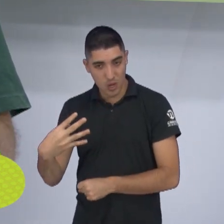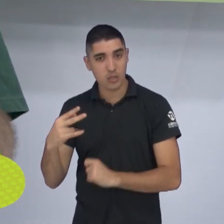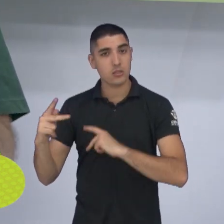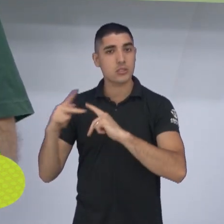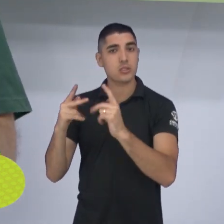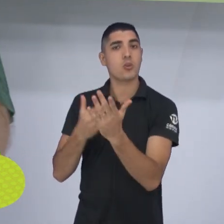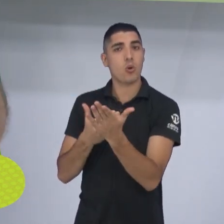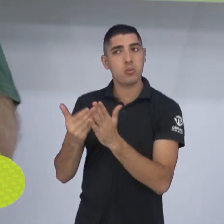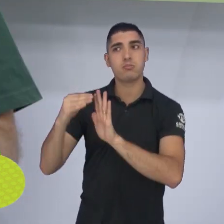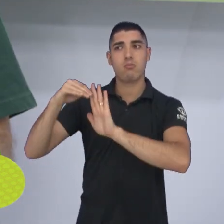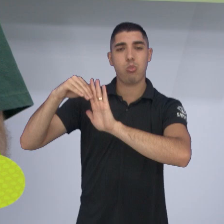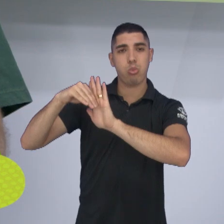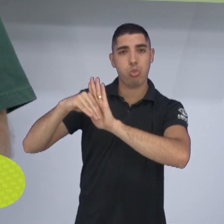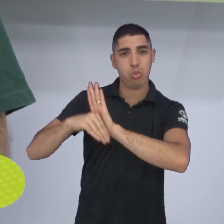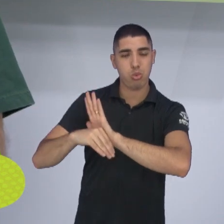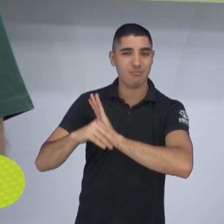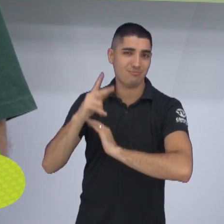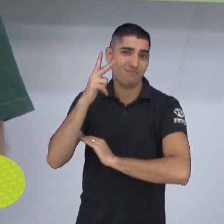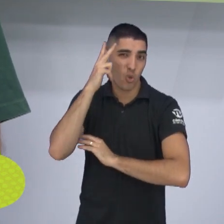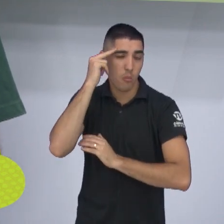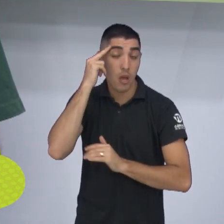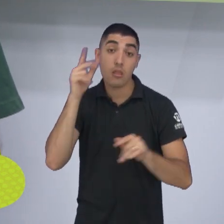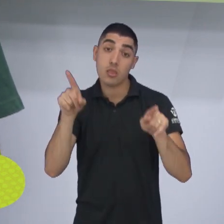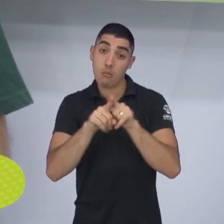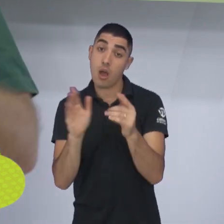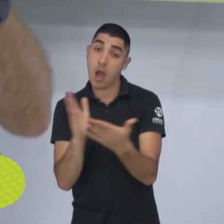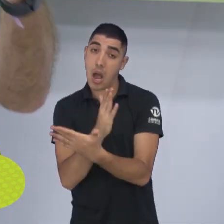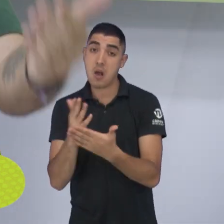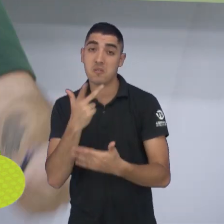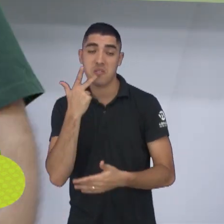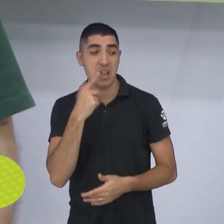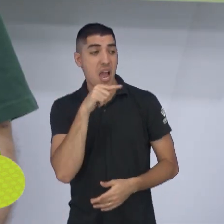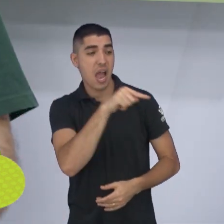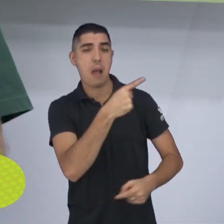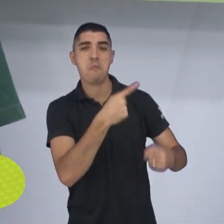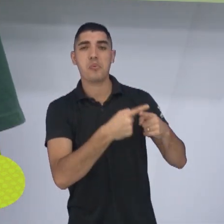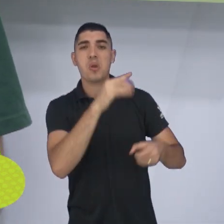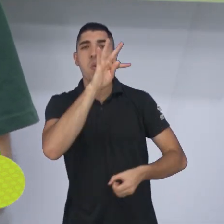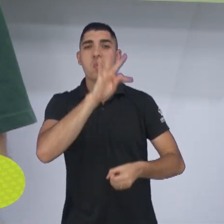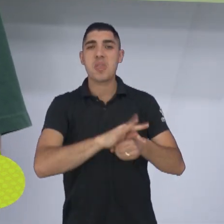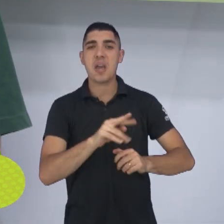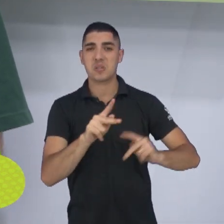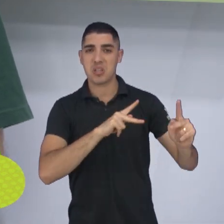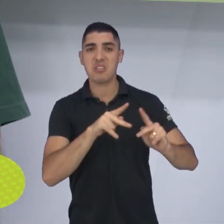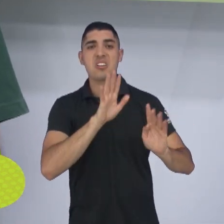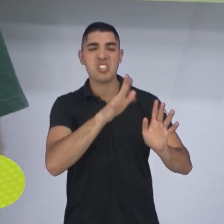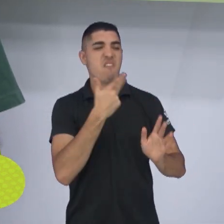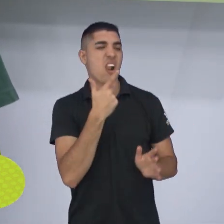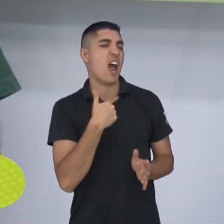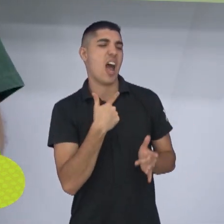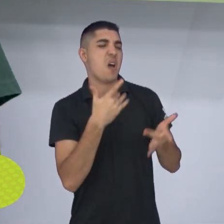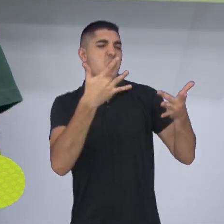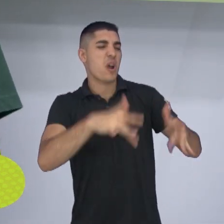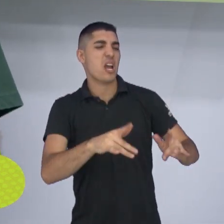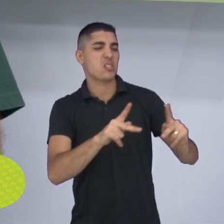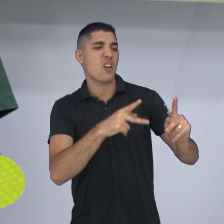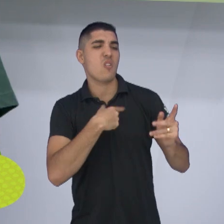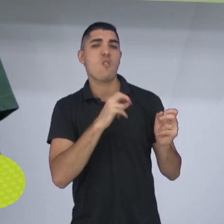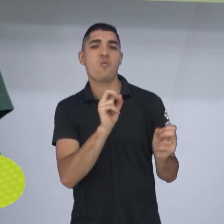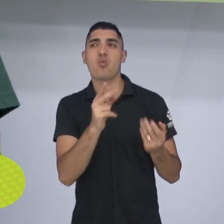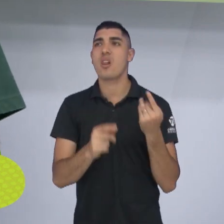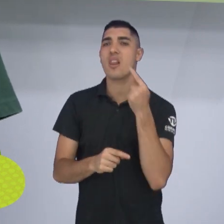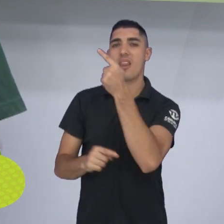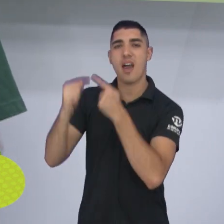E aí muitos dizem também, porque o técnico falou que vai para a seleção do México, talvez eles não sejam nem com a cabeça aqui. Isso são